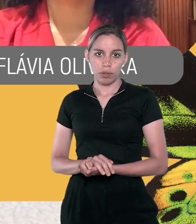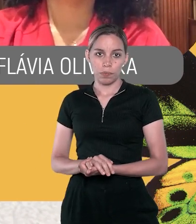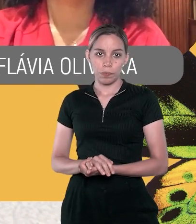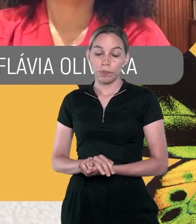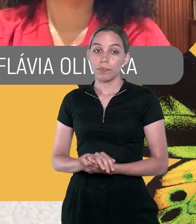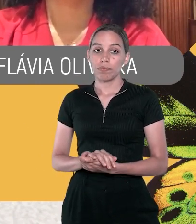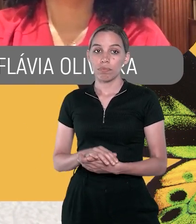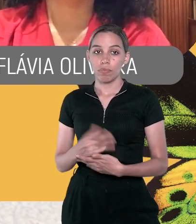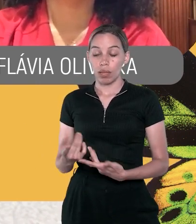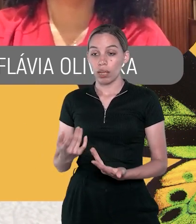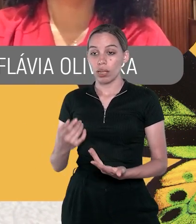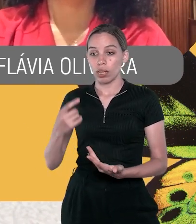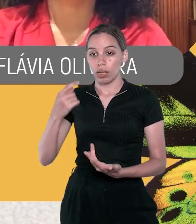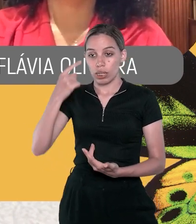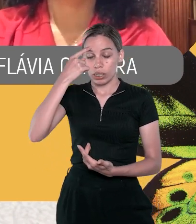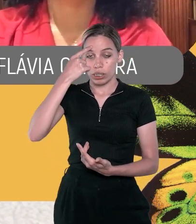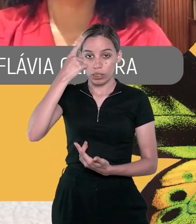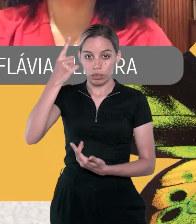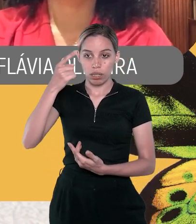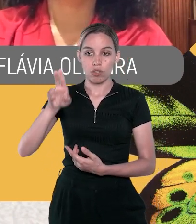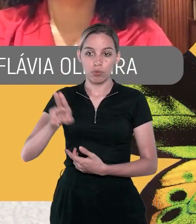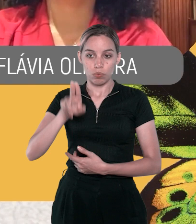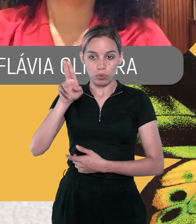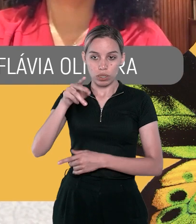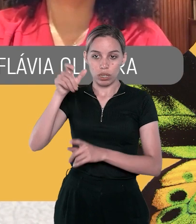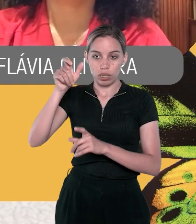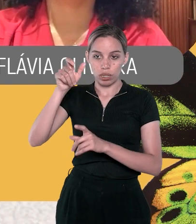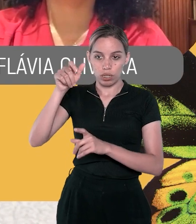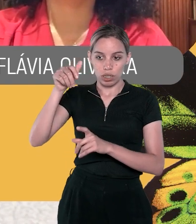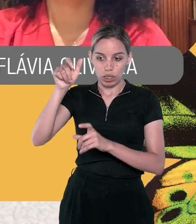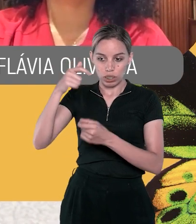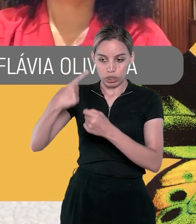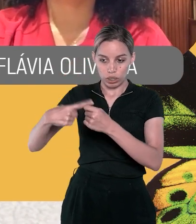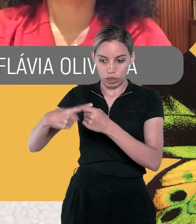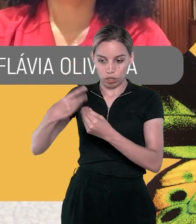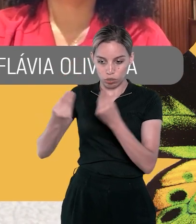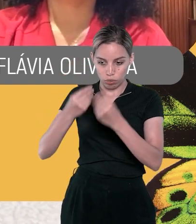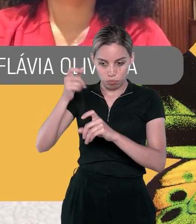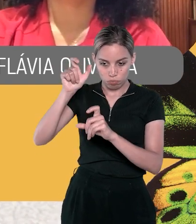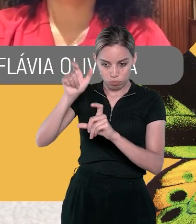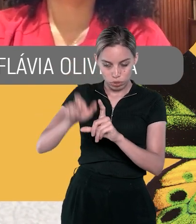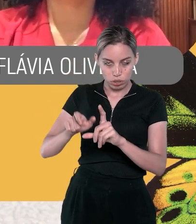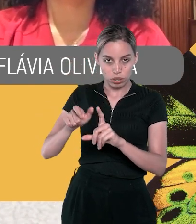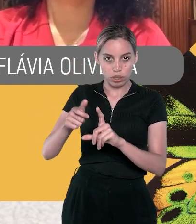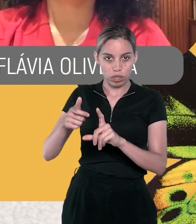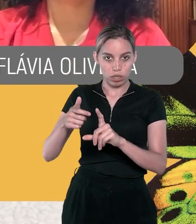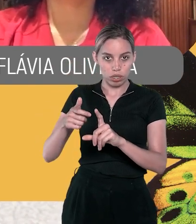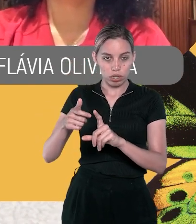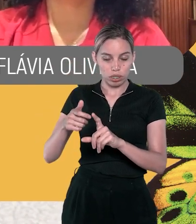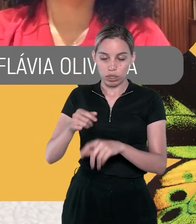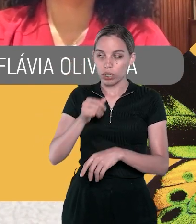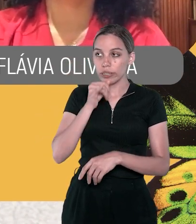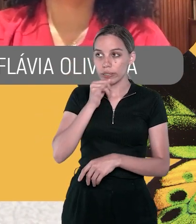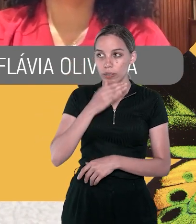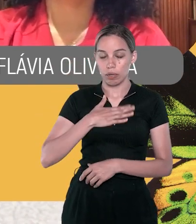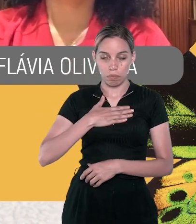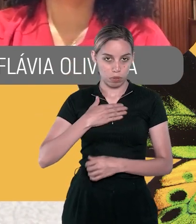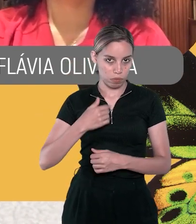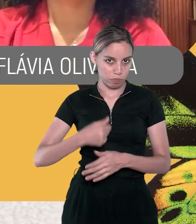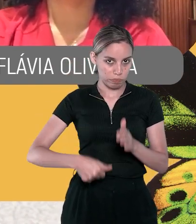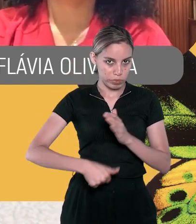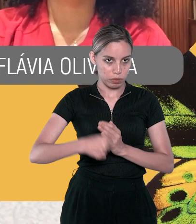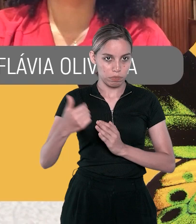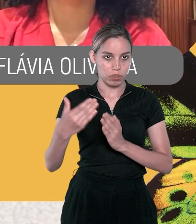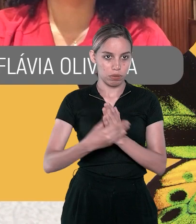Essa ideia de usar a cidade como personagem é uma... No meu primeiro romance, no Pelo Negro do Medo, tinha um